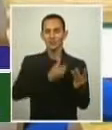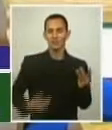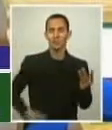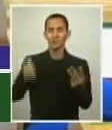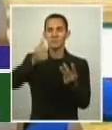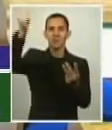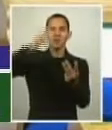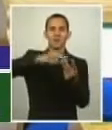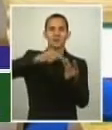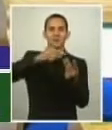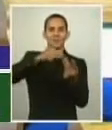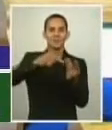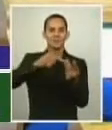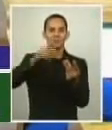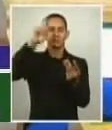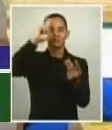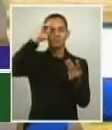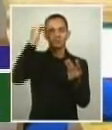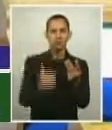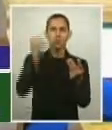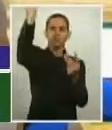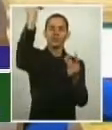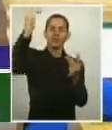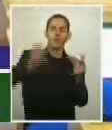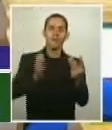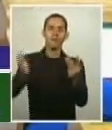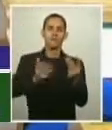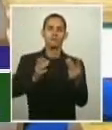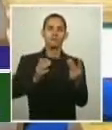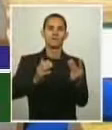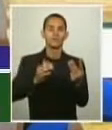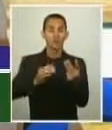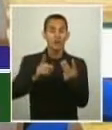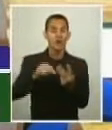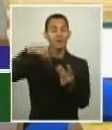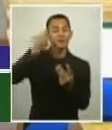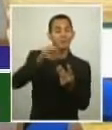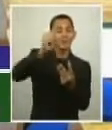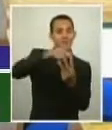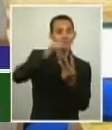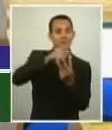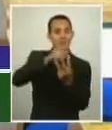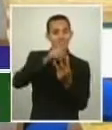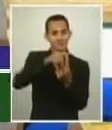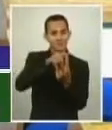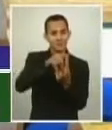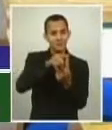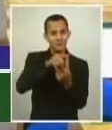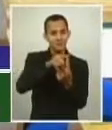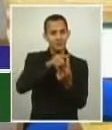dos melhores do Topo dos bacanas bom e depois vinha um terceiro